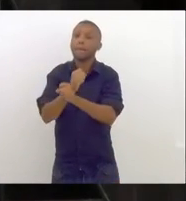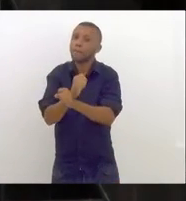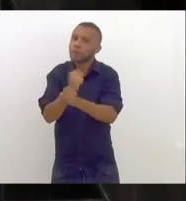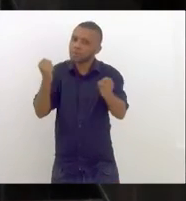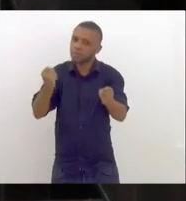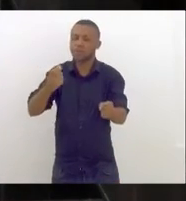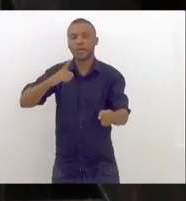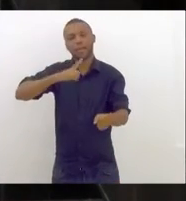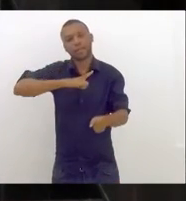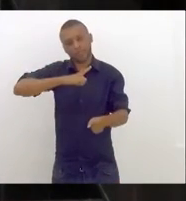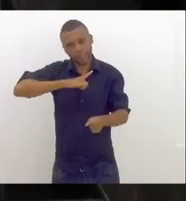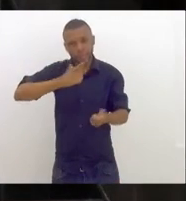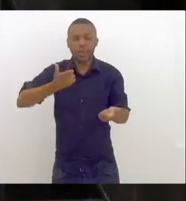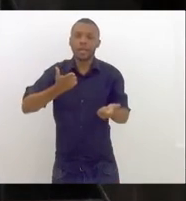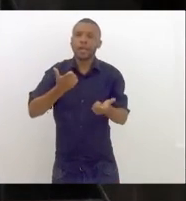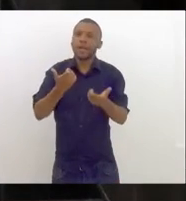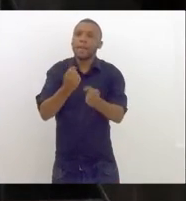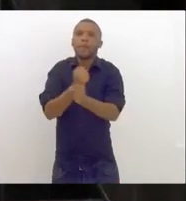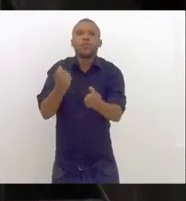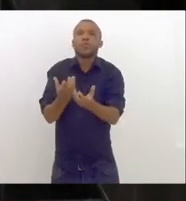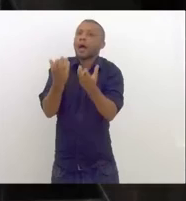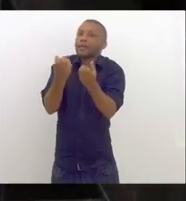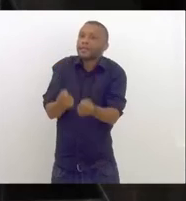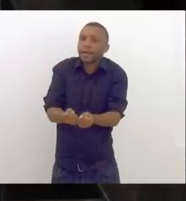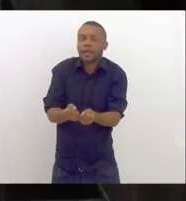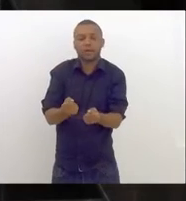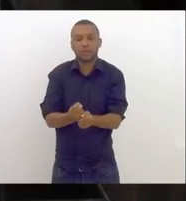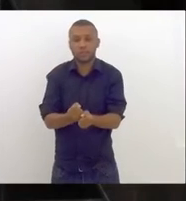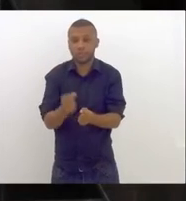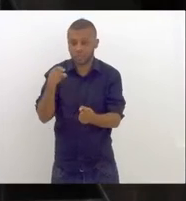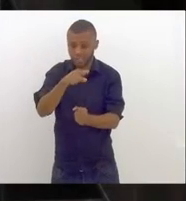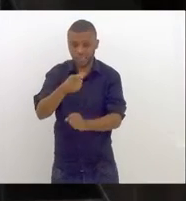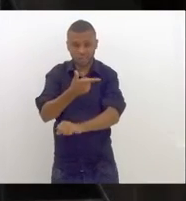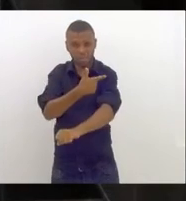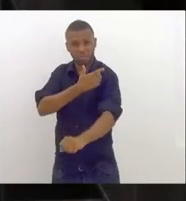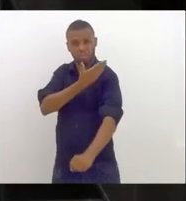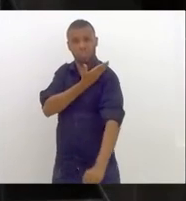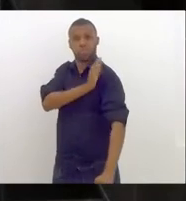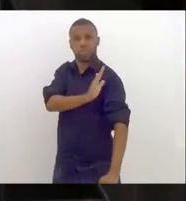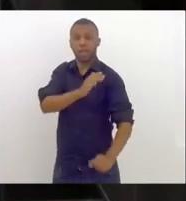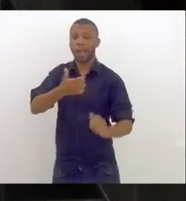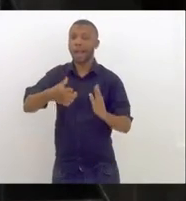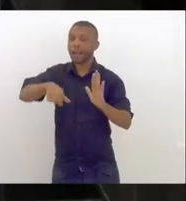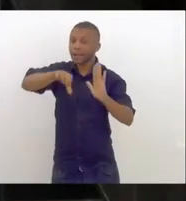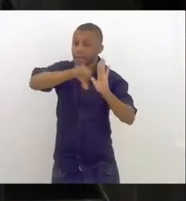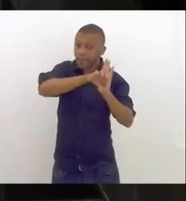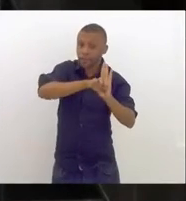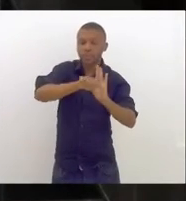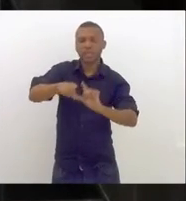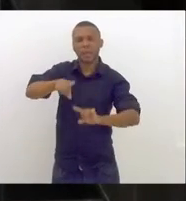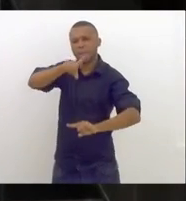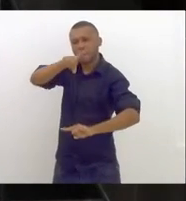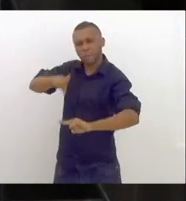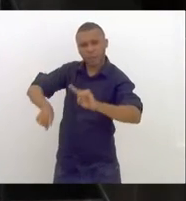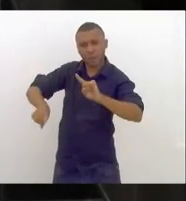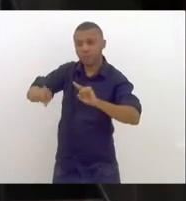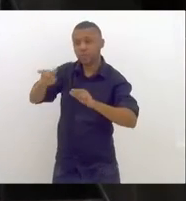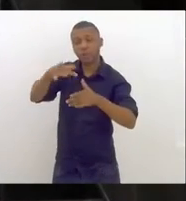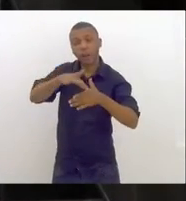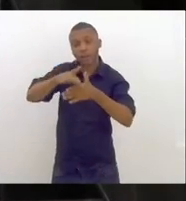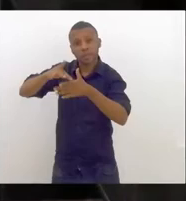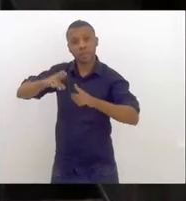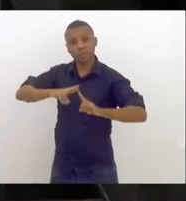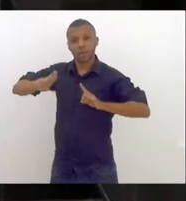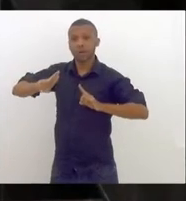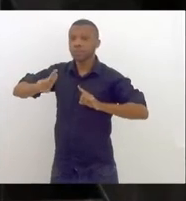não é possível não é aceitável isso é crime não é impedir impedir que liderança religiosa